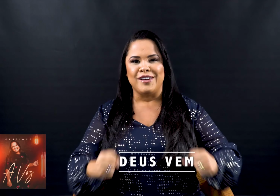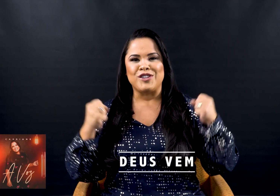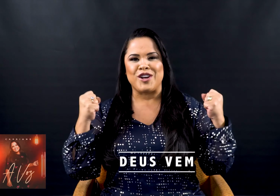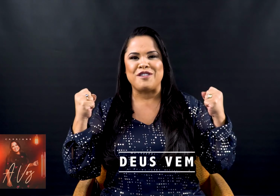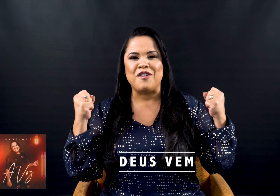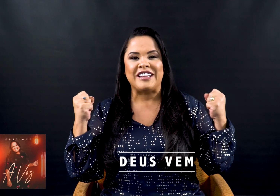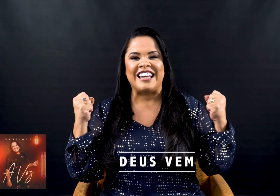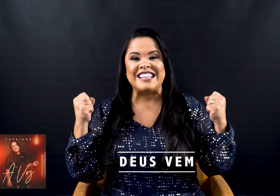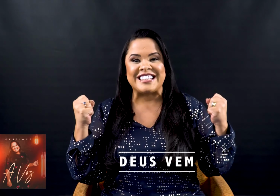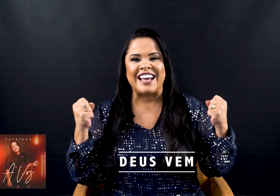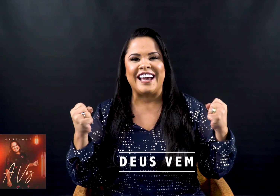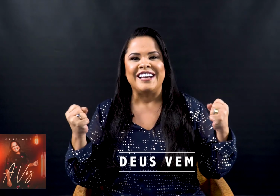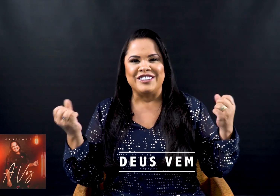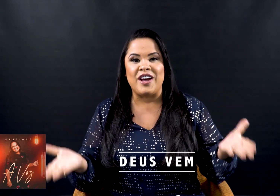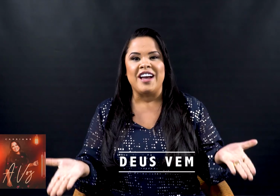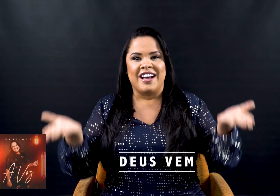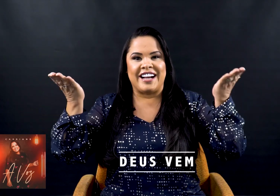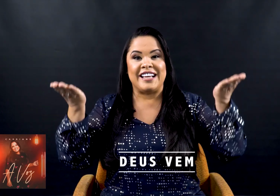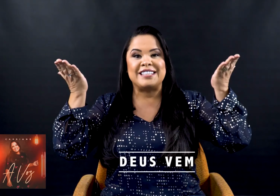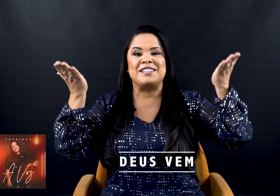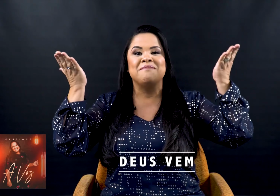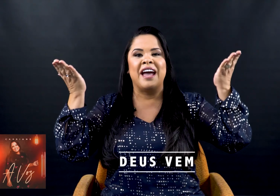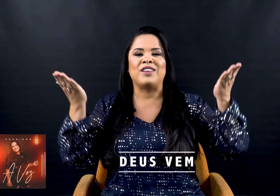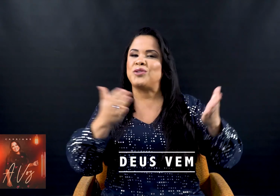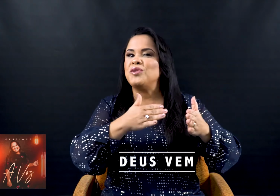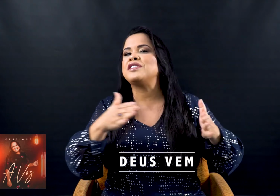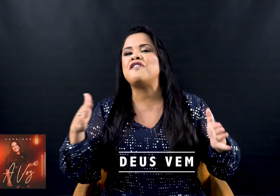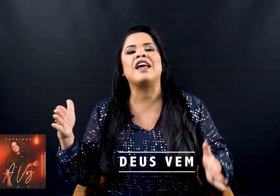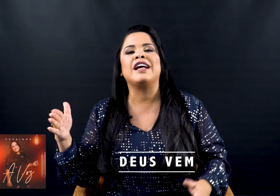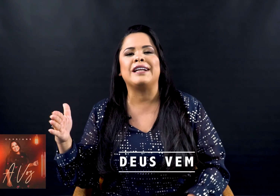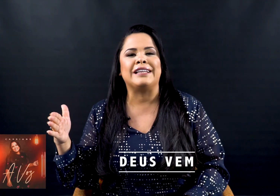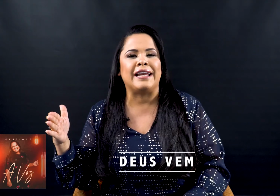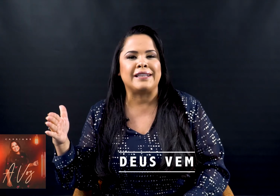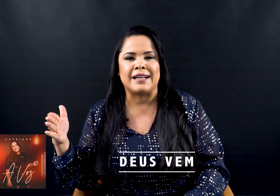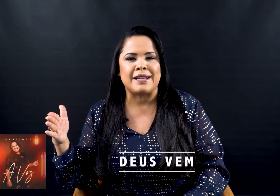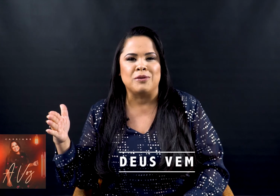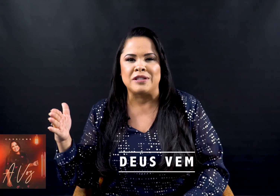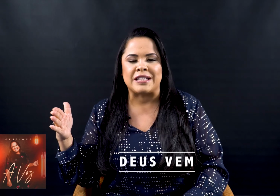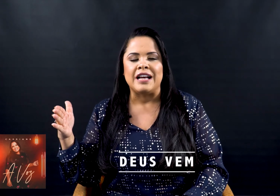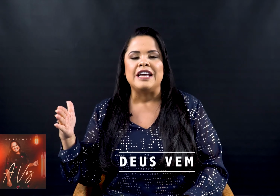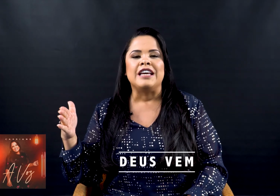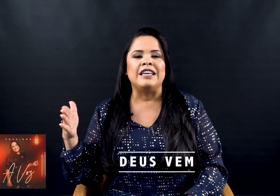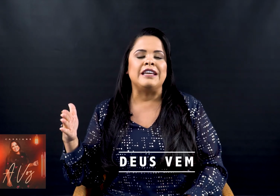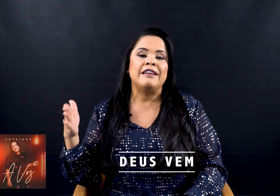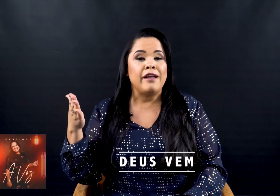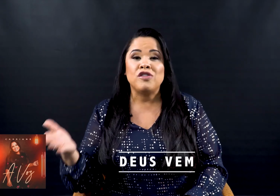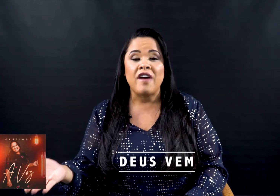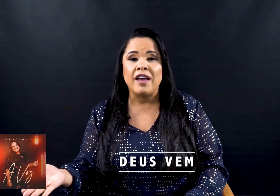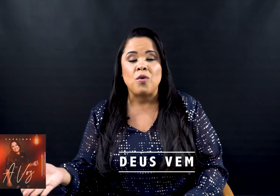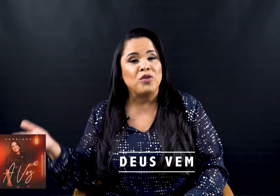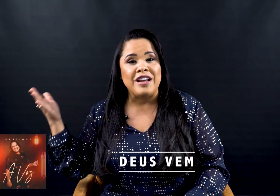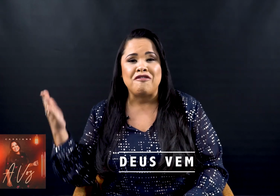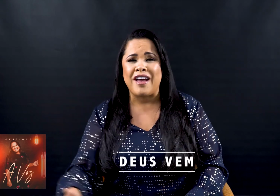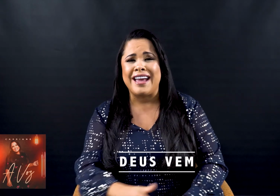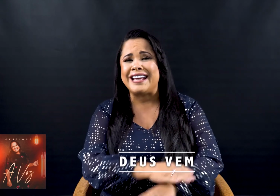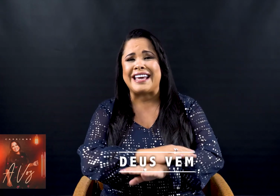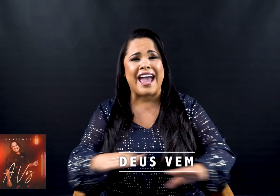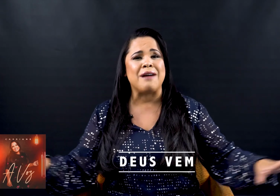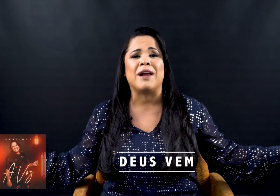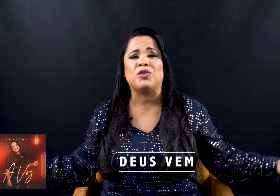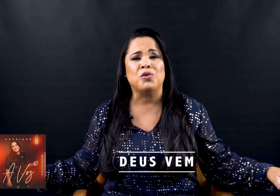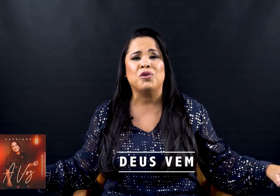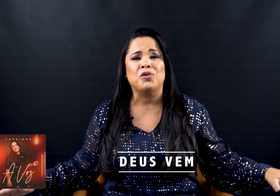pra só se fortalecer, né? Crescimento. Tudo isso fala na letra dessa música. E Deus vem. Quando ele vem,